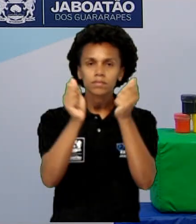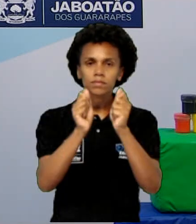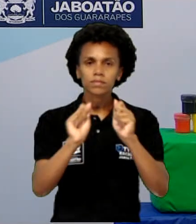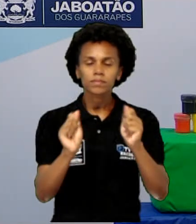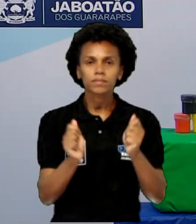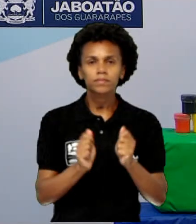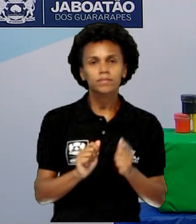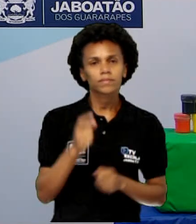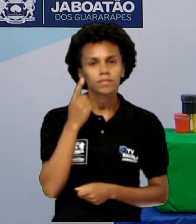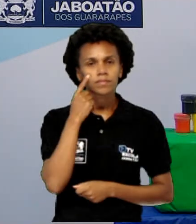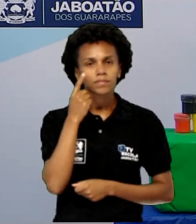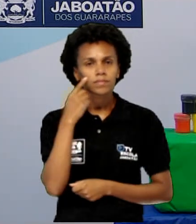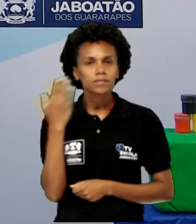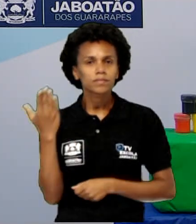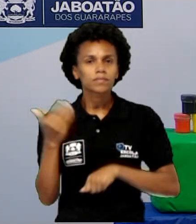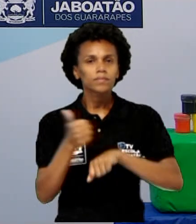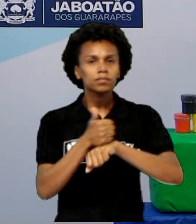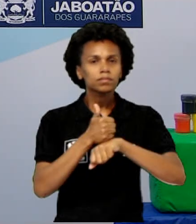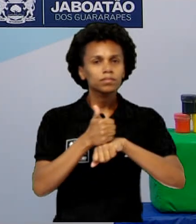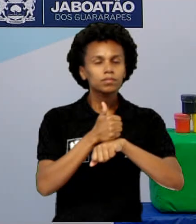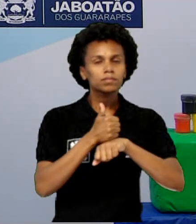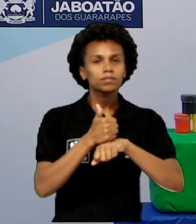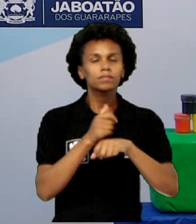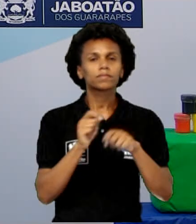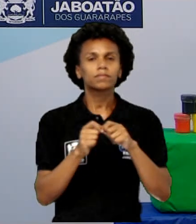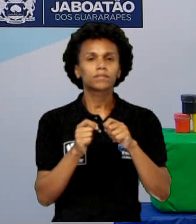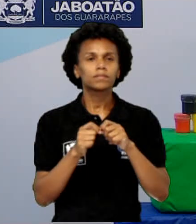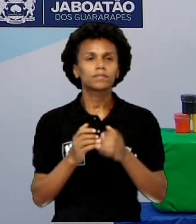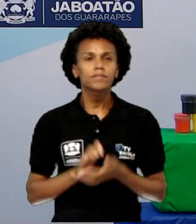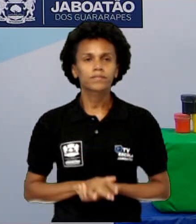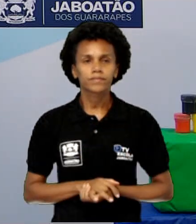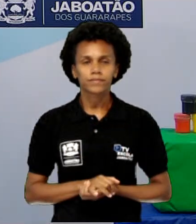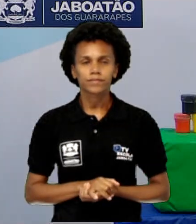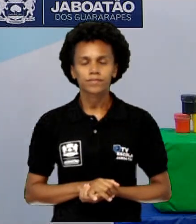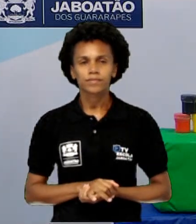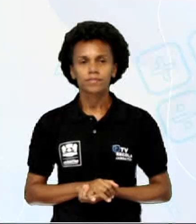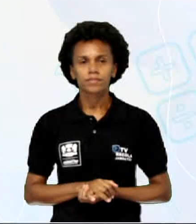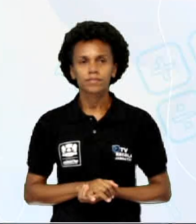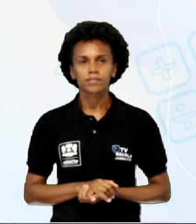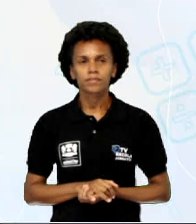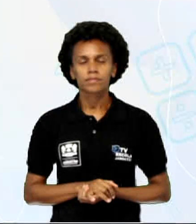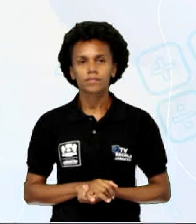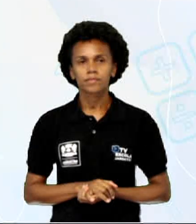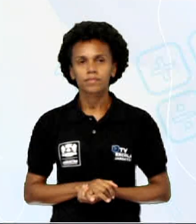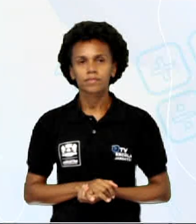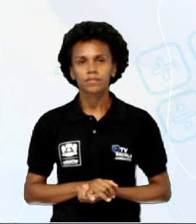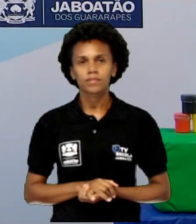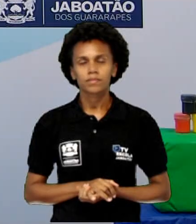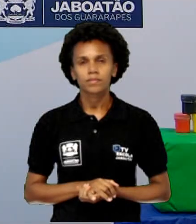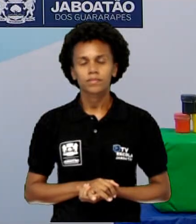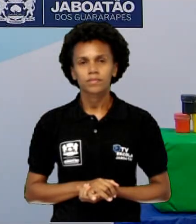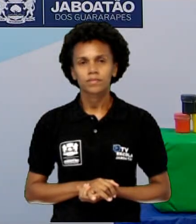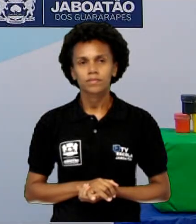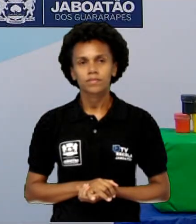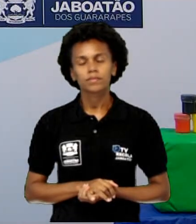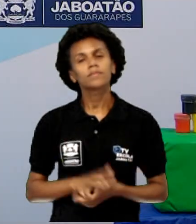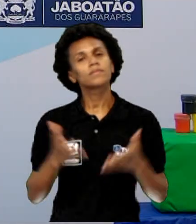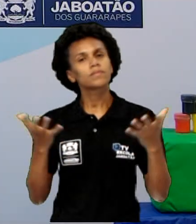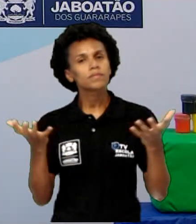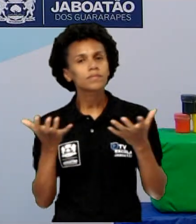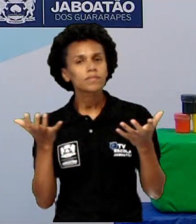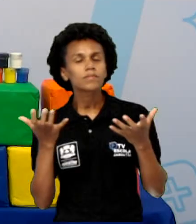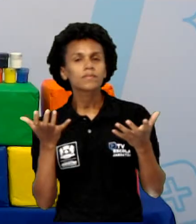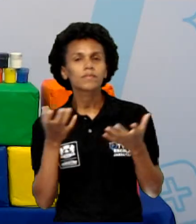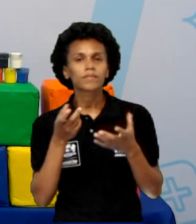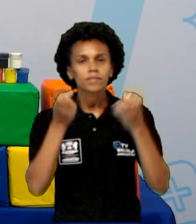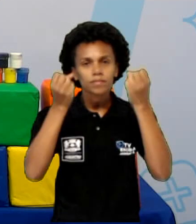uma escultura de barro. Vamos para a próxima arte visual. Eu queria falar, na verdade, com vocês aqui um pouquinho, já